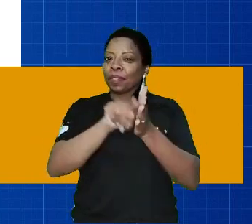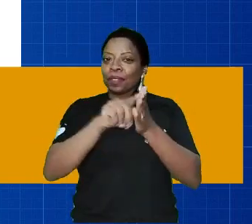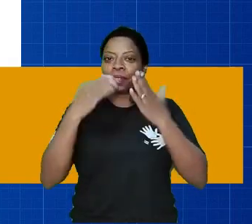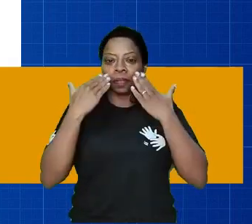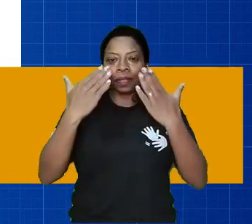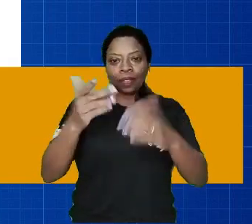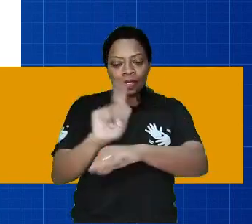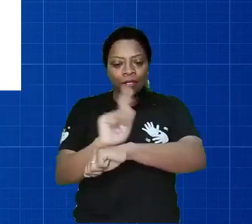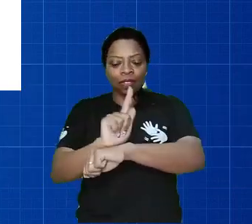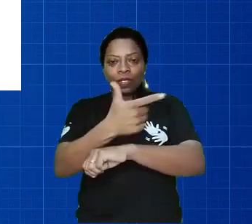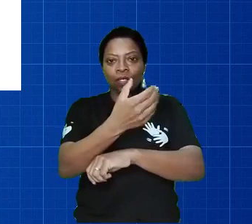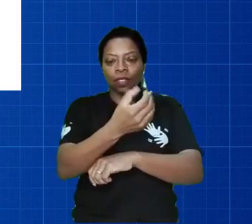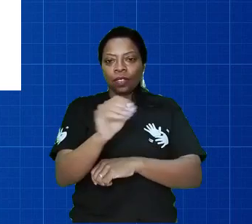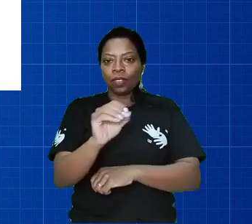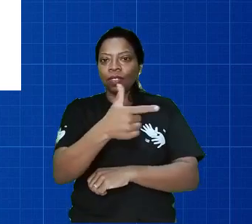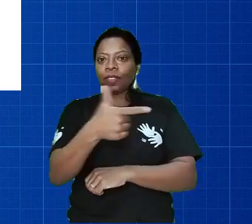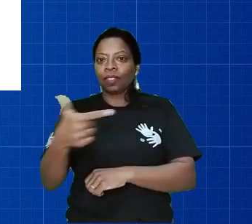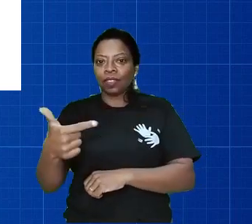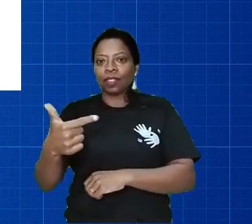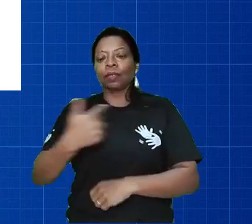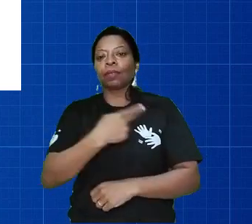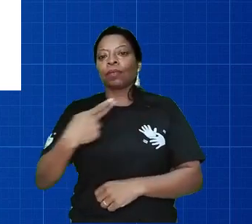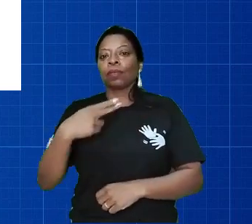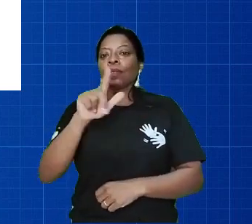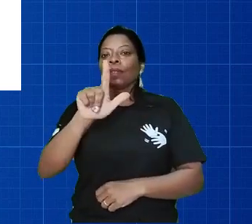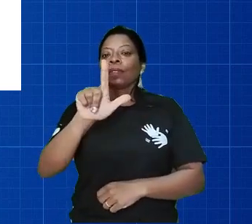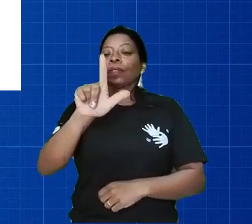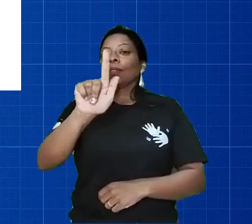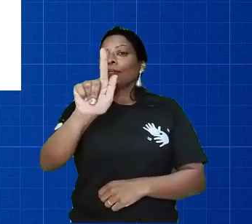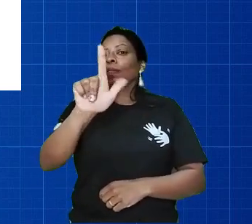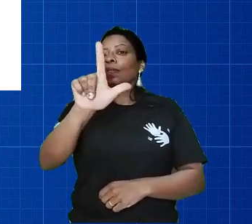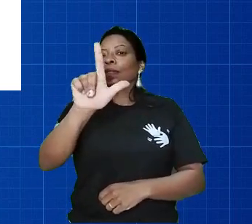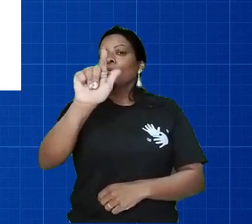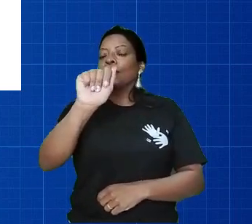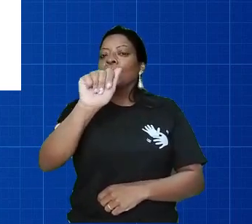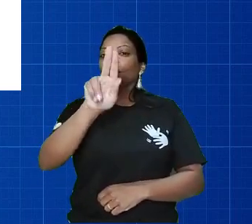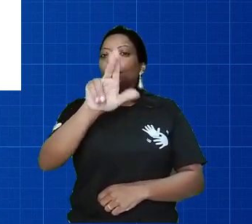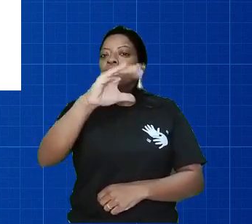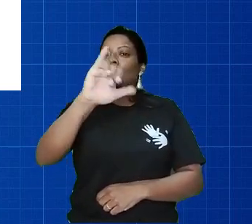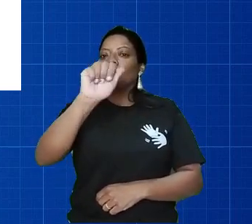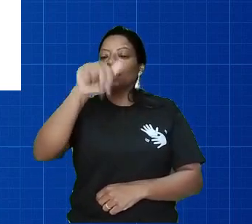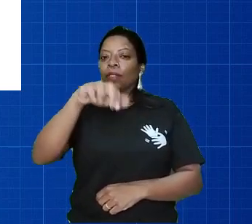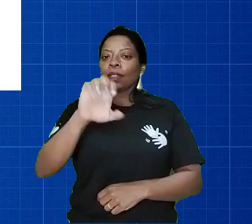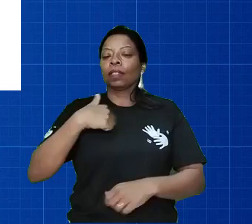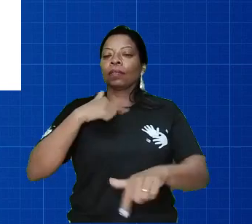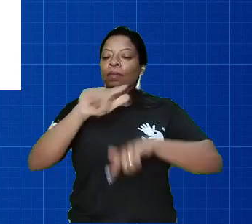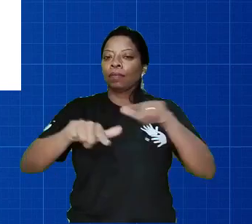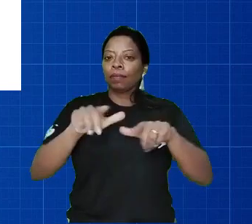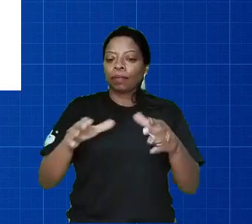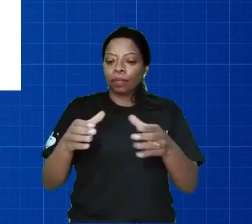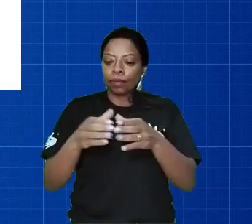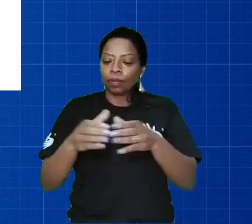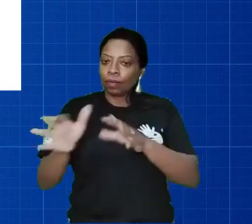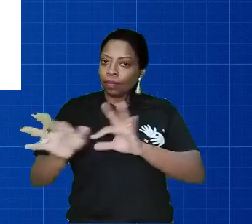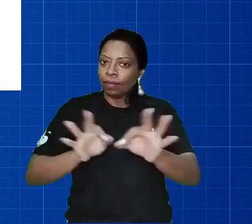de 2022. O meu nome é Glauciane Périco e eu trabalho no Departamento de Planejamento da ESMED.